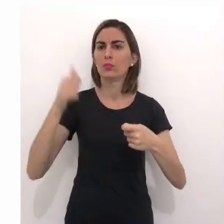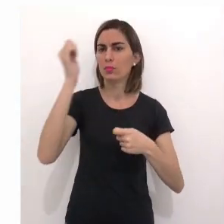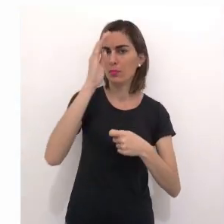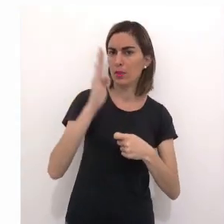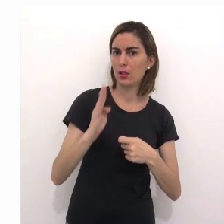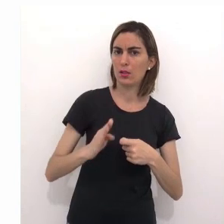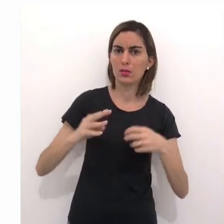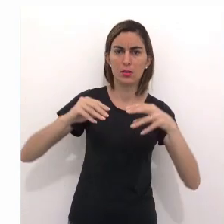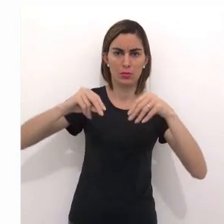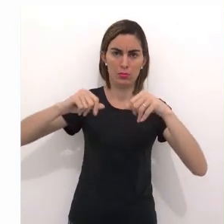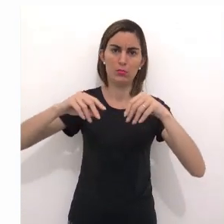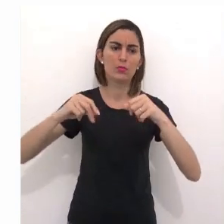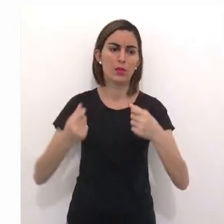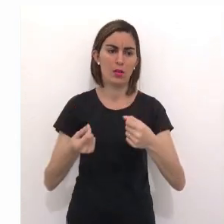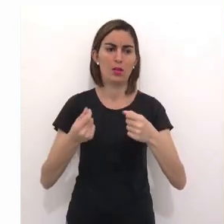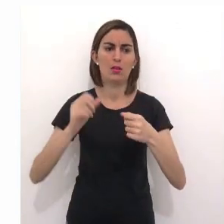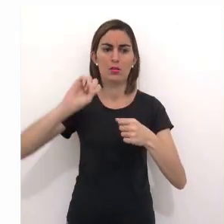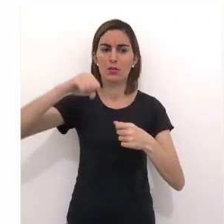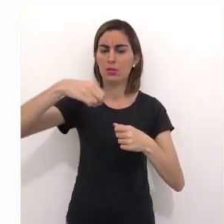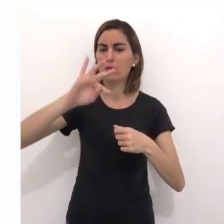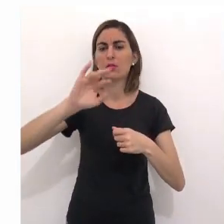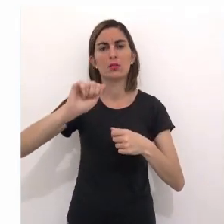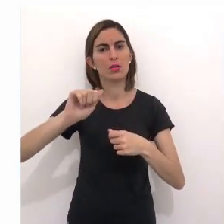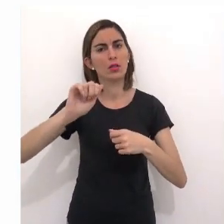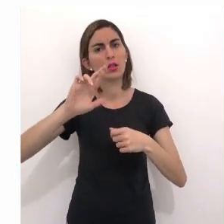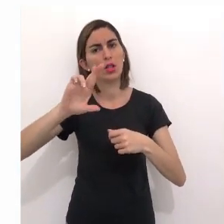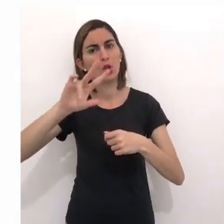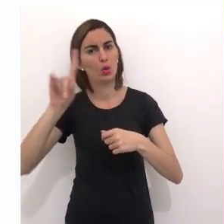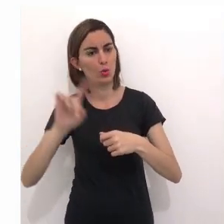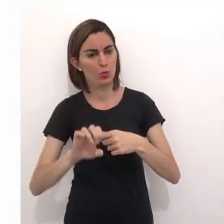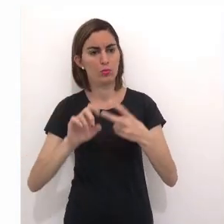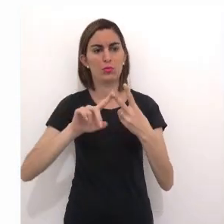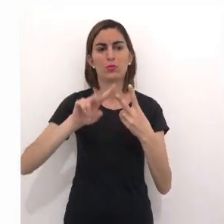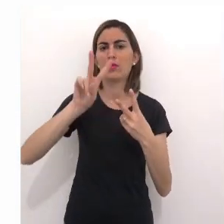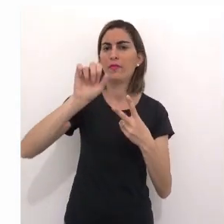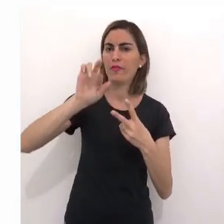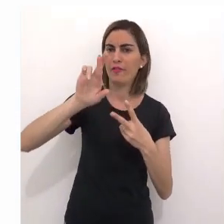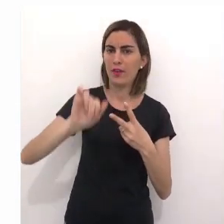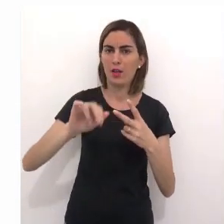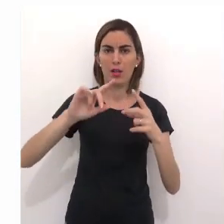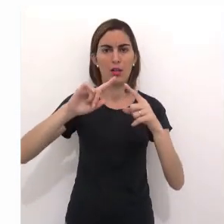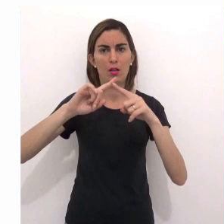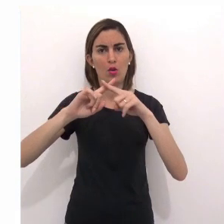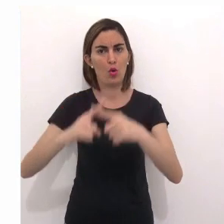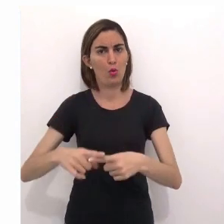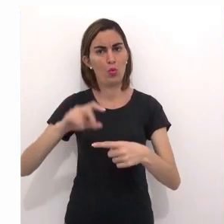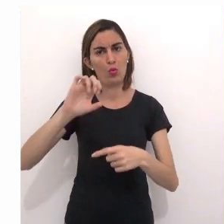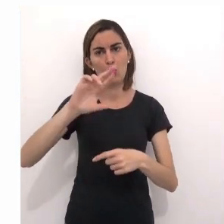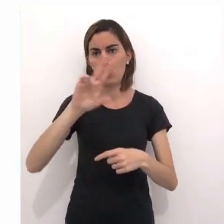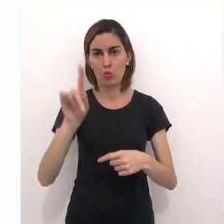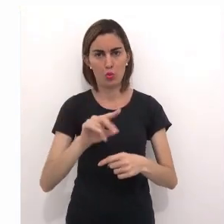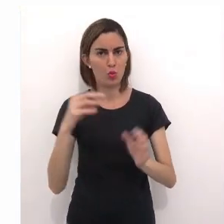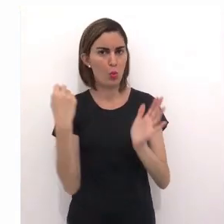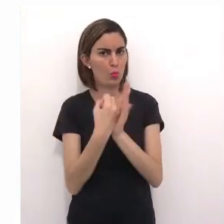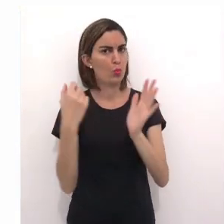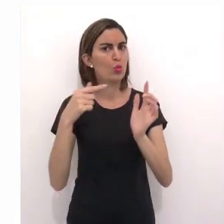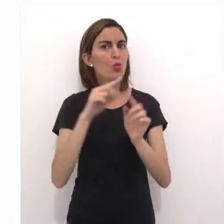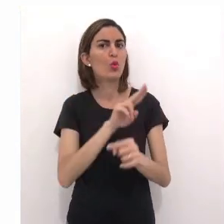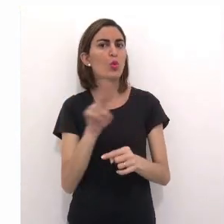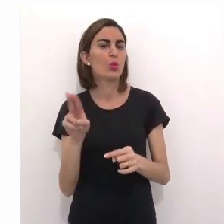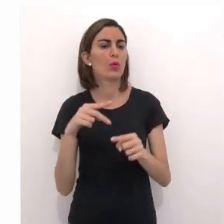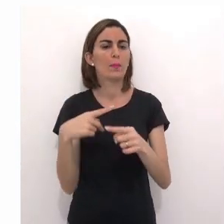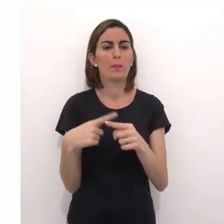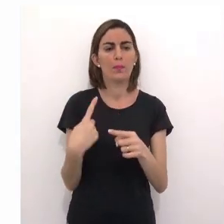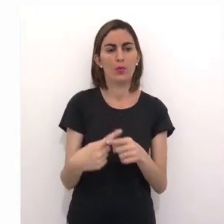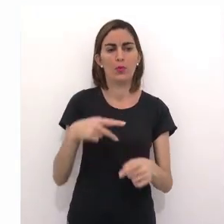Brasil, terra de Santa Cruz, terra de Vera Cruz, carregava este nome não por acaso.